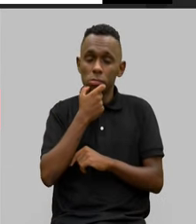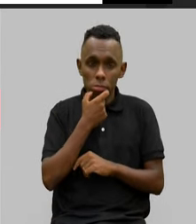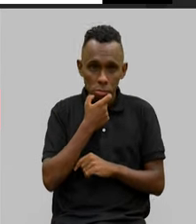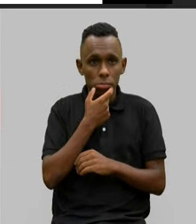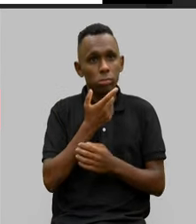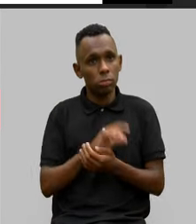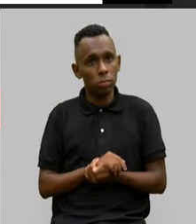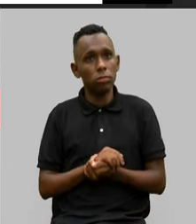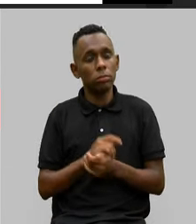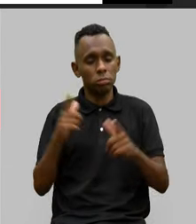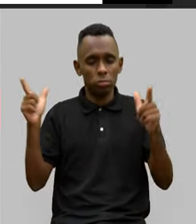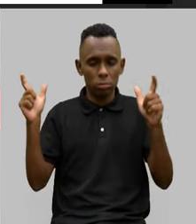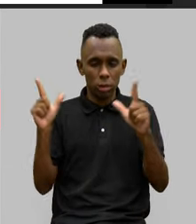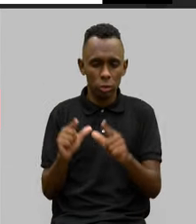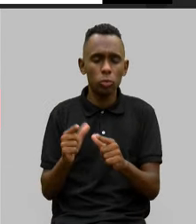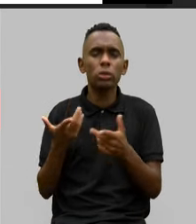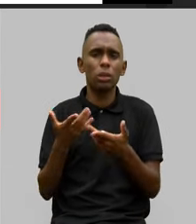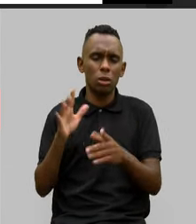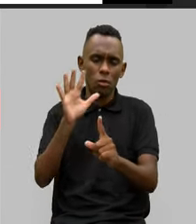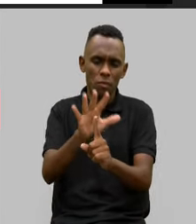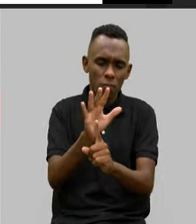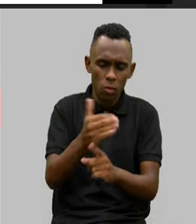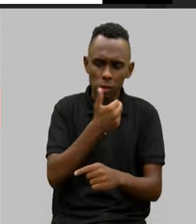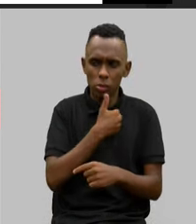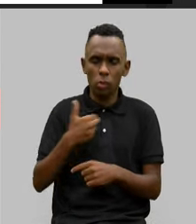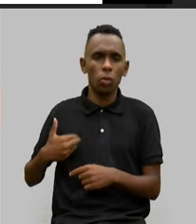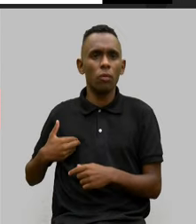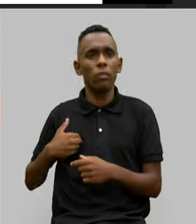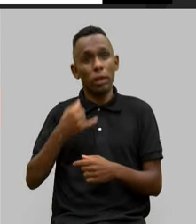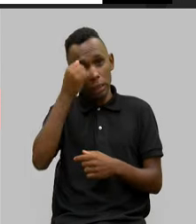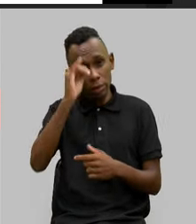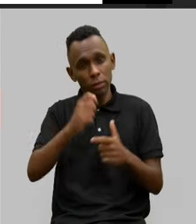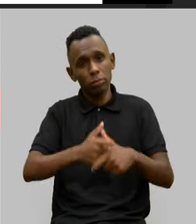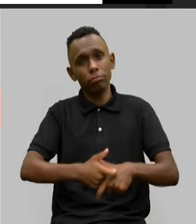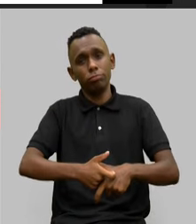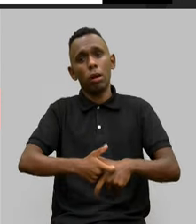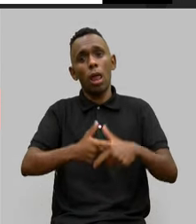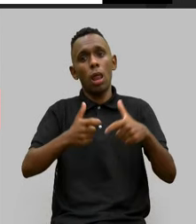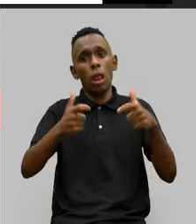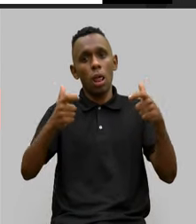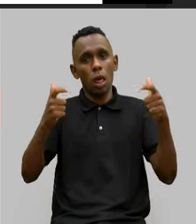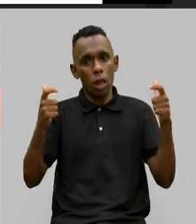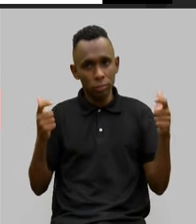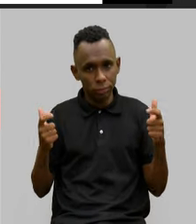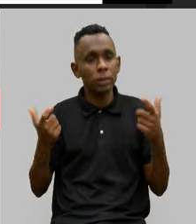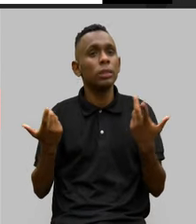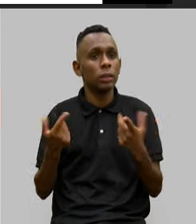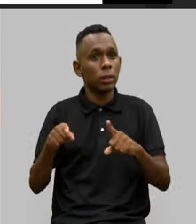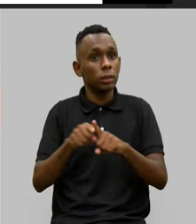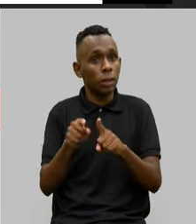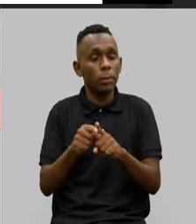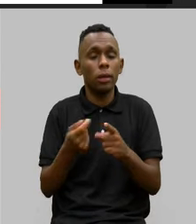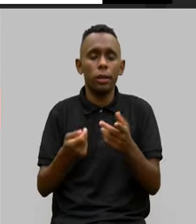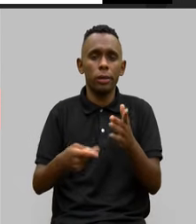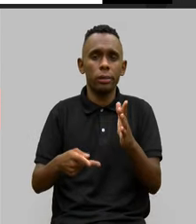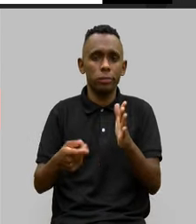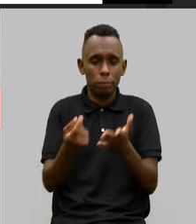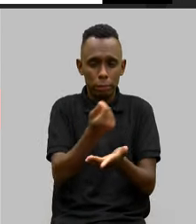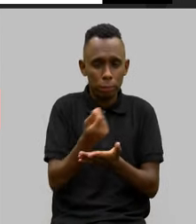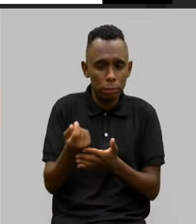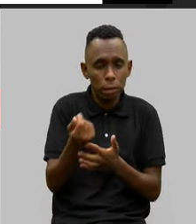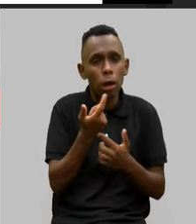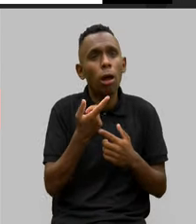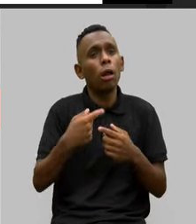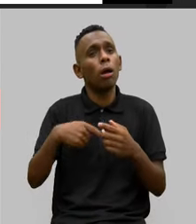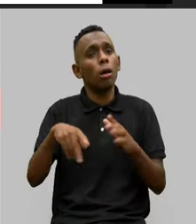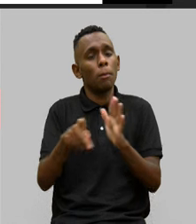do tamanho do governo evitando assim a aí a expansão injustificada e os altos custos para o contribuinte superlotação do sistema